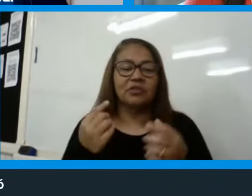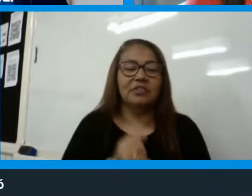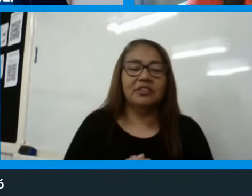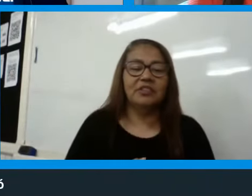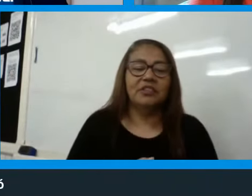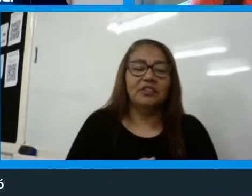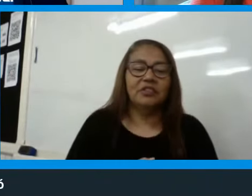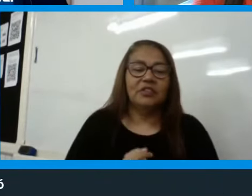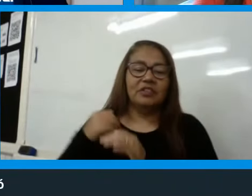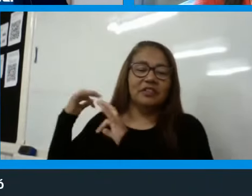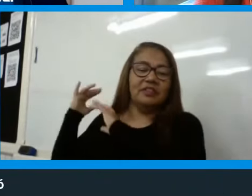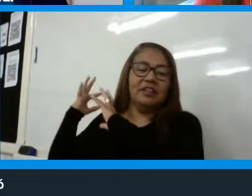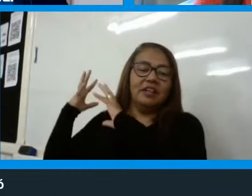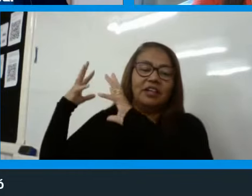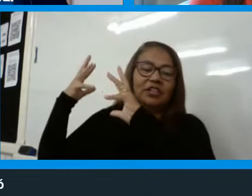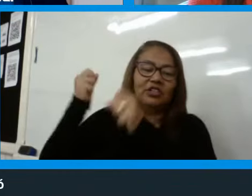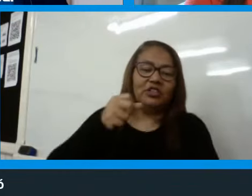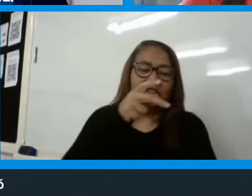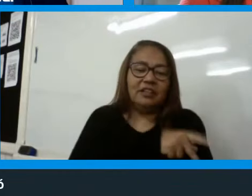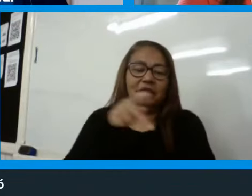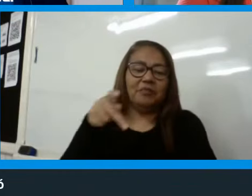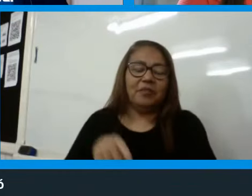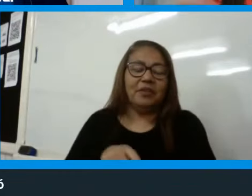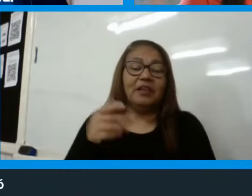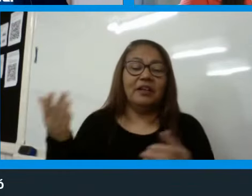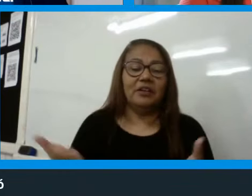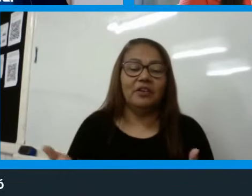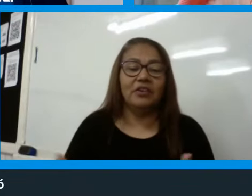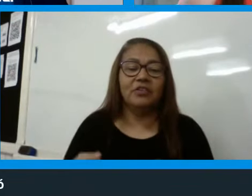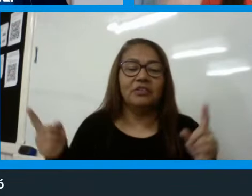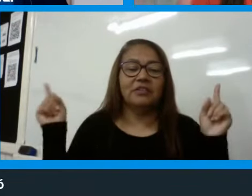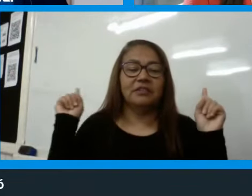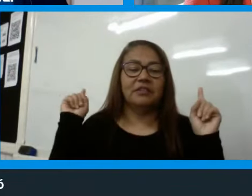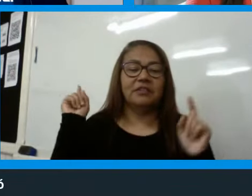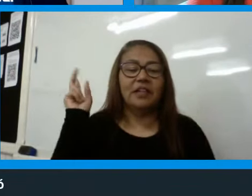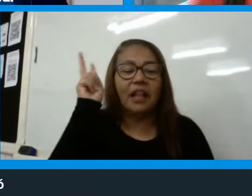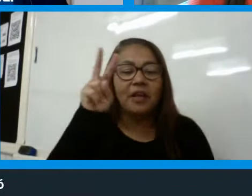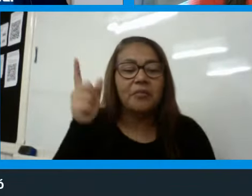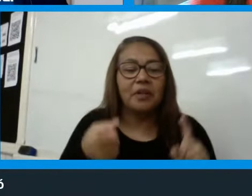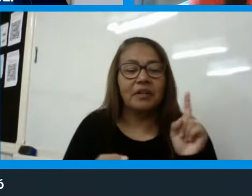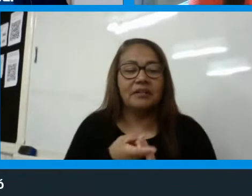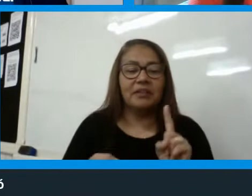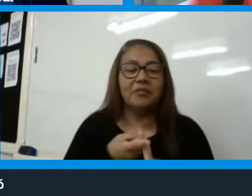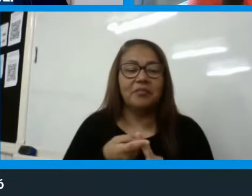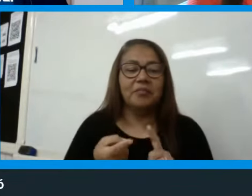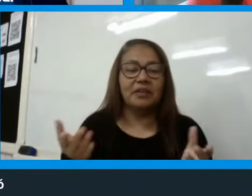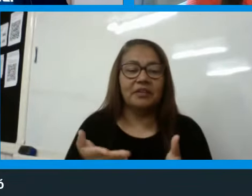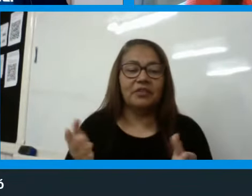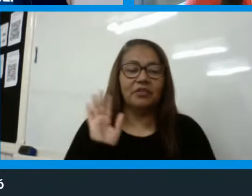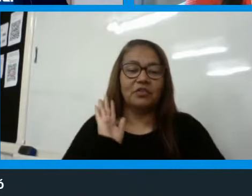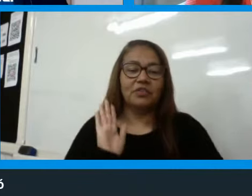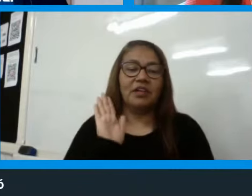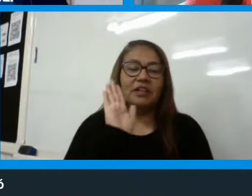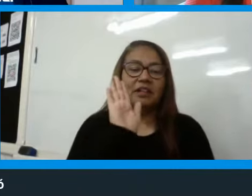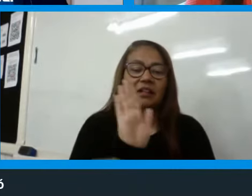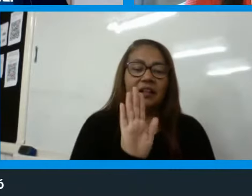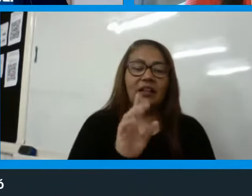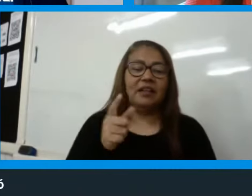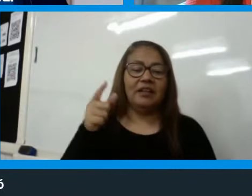Mossoró. Lembrando que hoje à tarde, logo mais às 3 horas, às 15 horas, teremos a